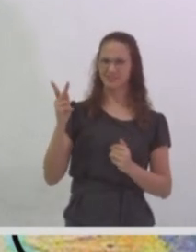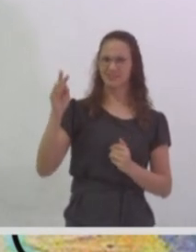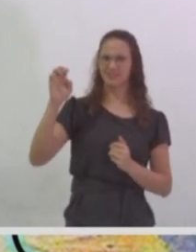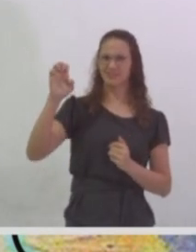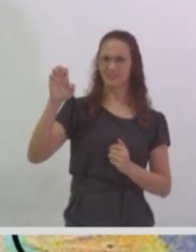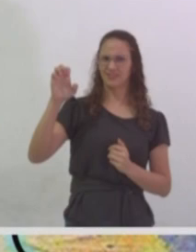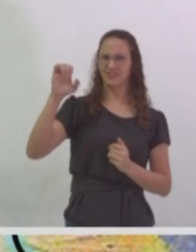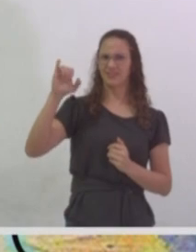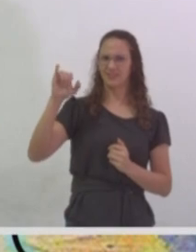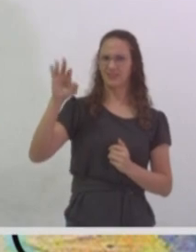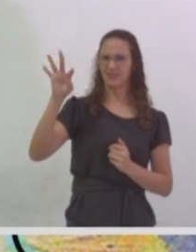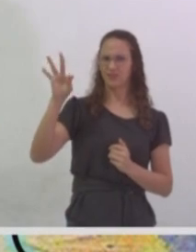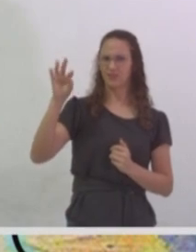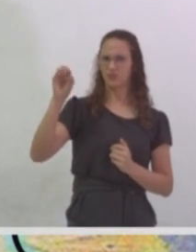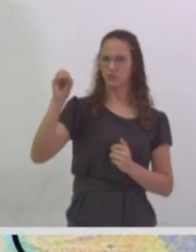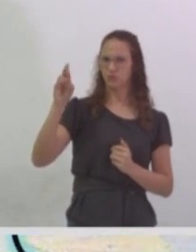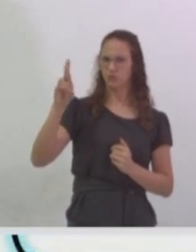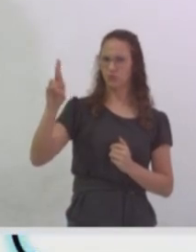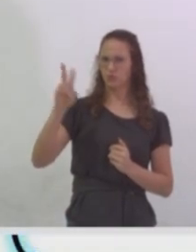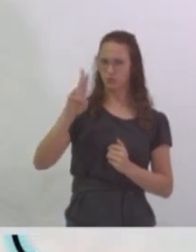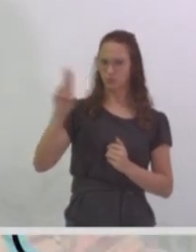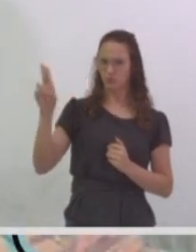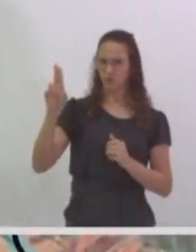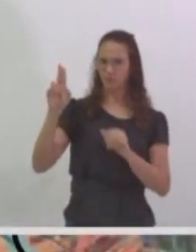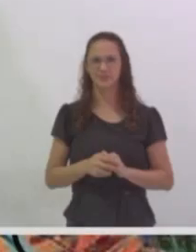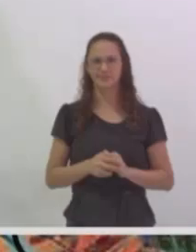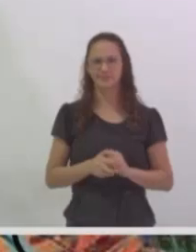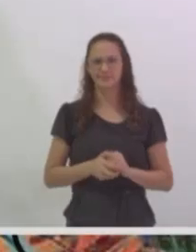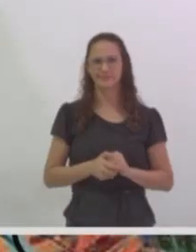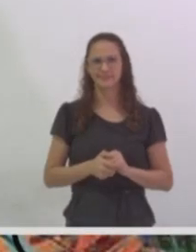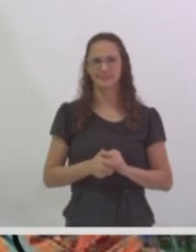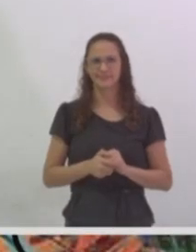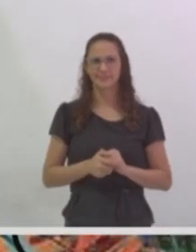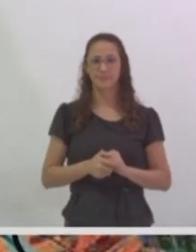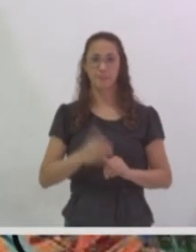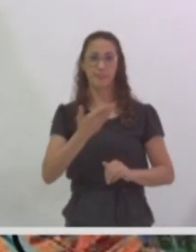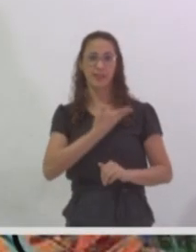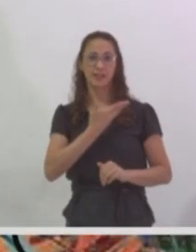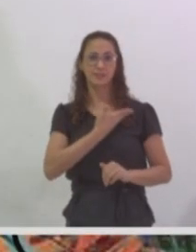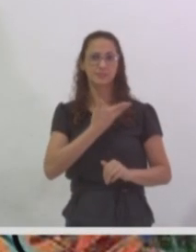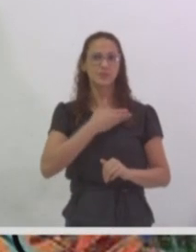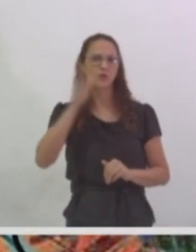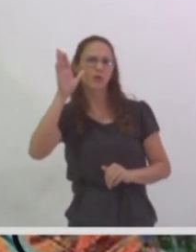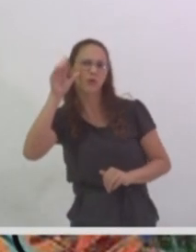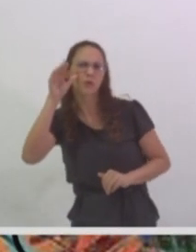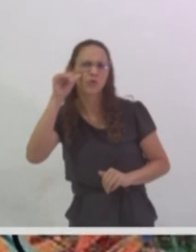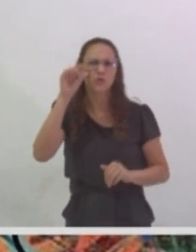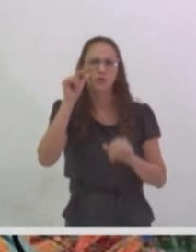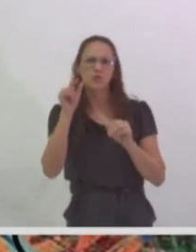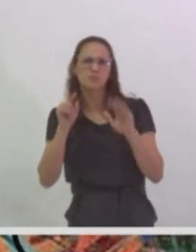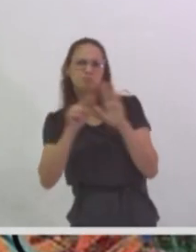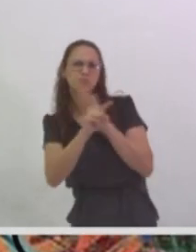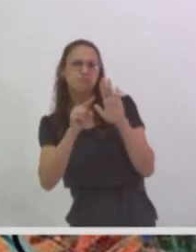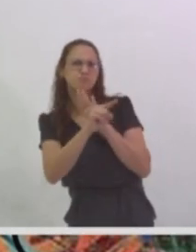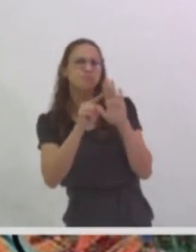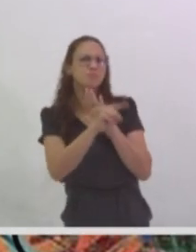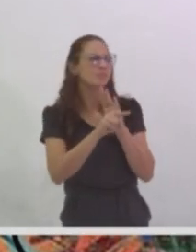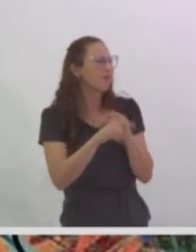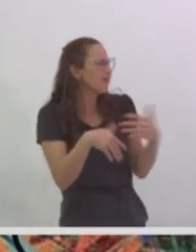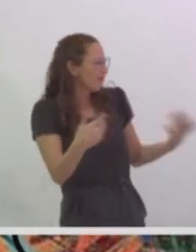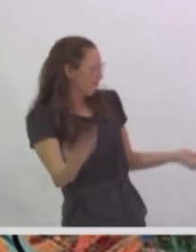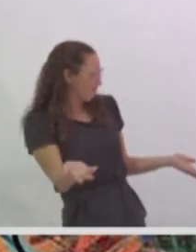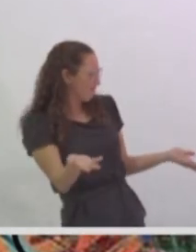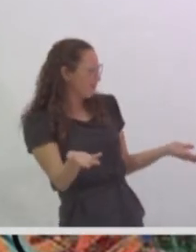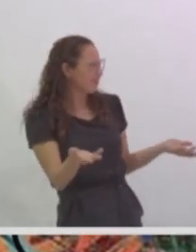assim, Leitor. Os amigos ficaram curiosos e perguntaram para o Heitor: "Para que